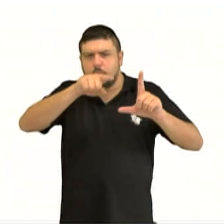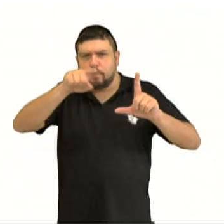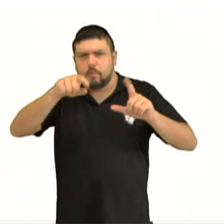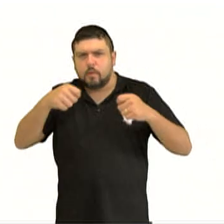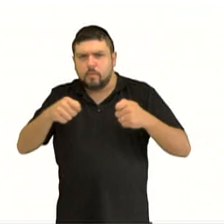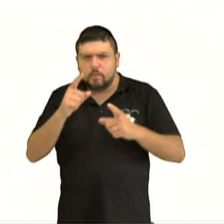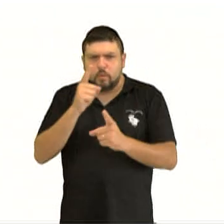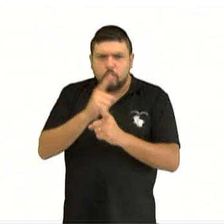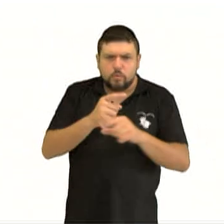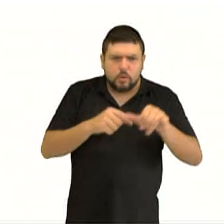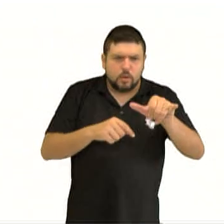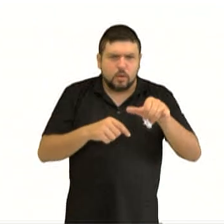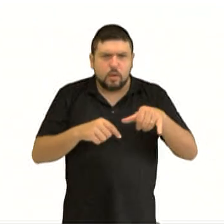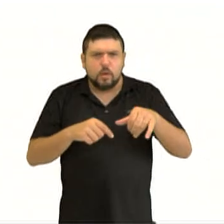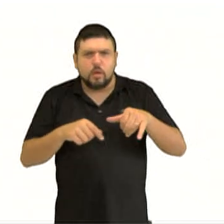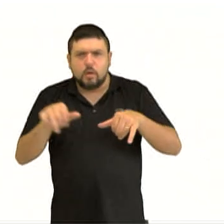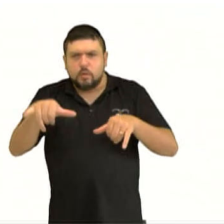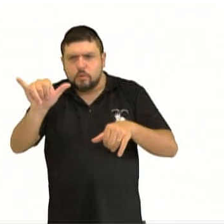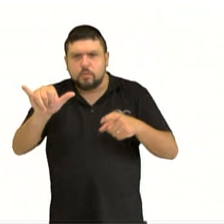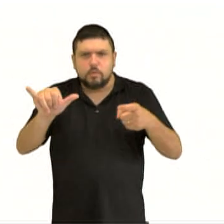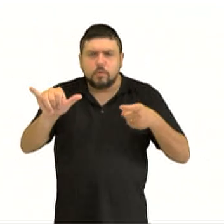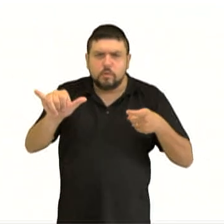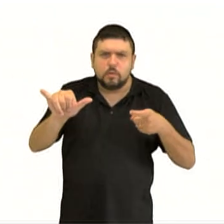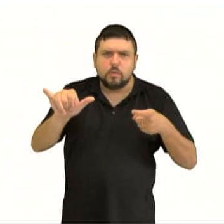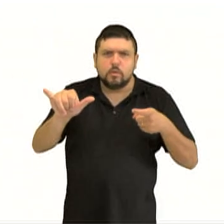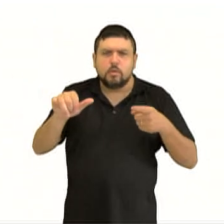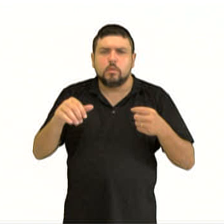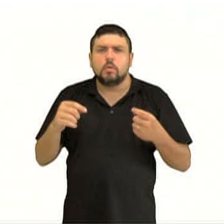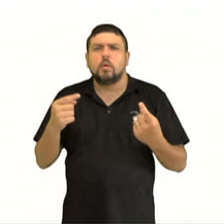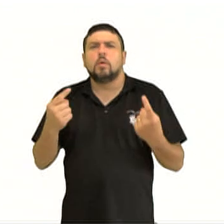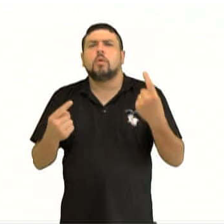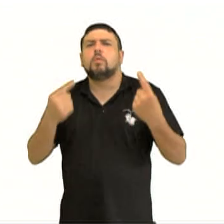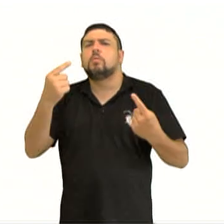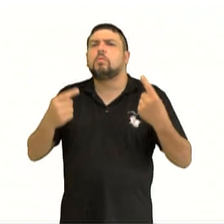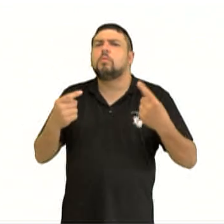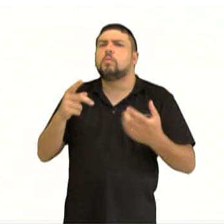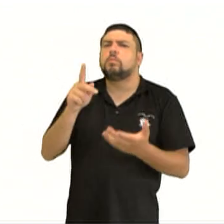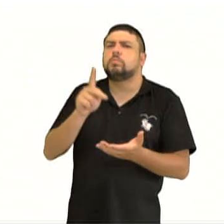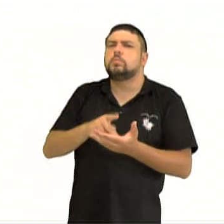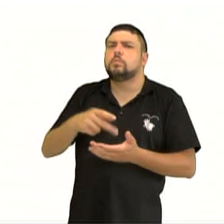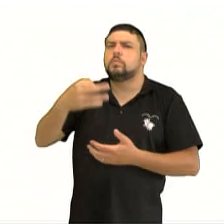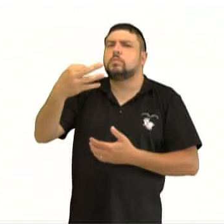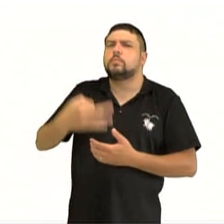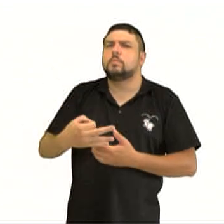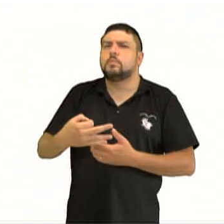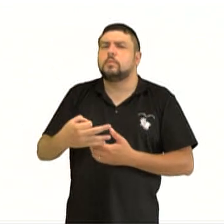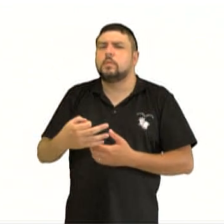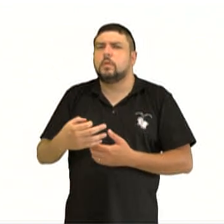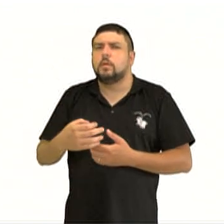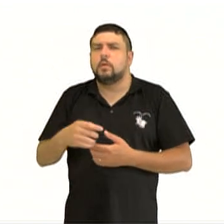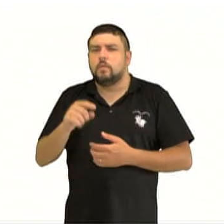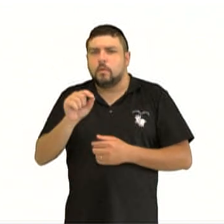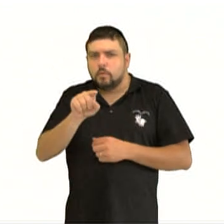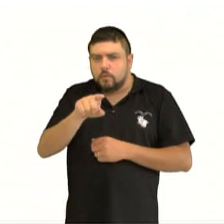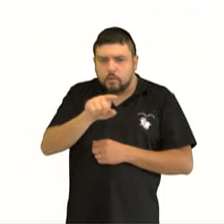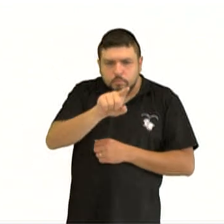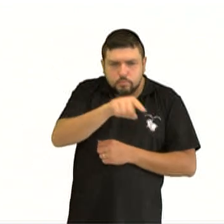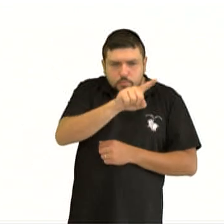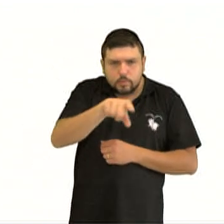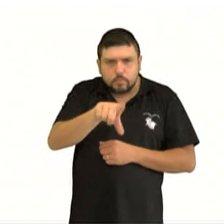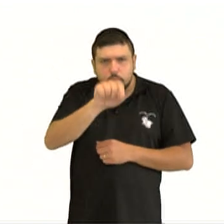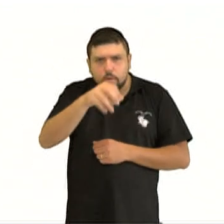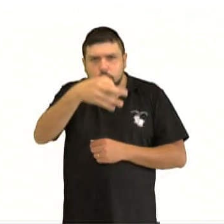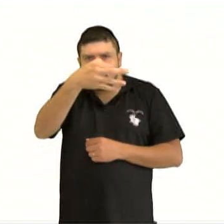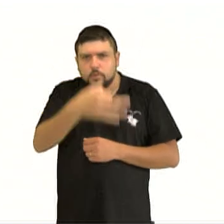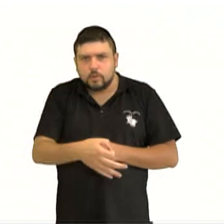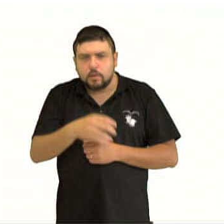de y? Como é que fica tudo isso aí? Quais dessas afirmações são verdadeiras? Marque um xzinho na certa ou marque